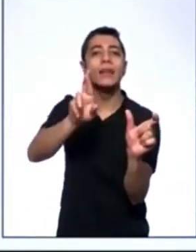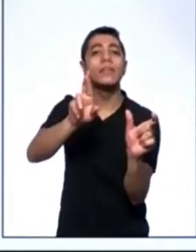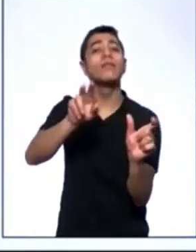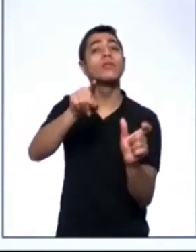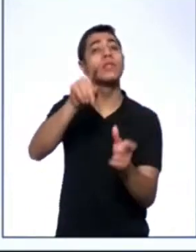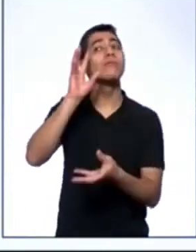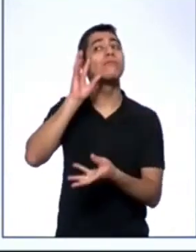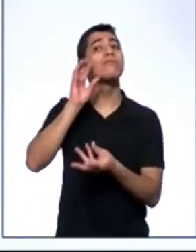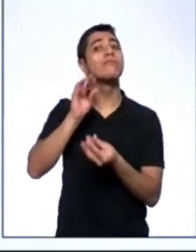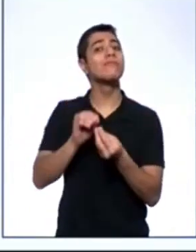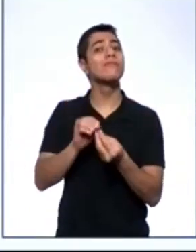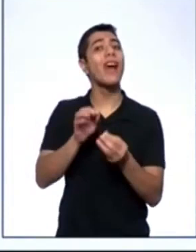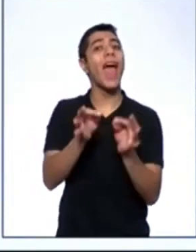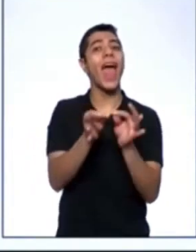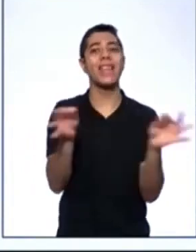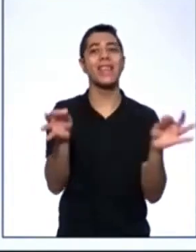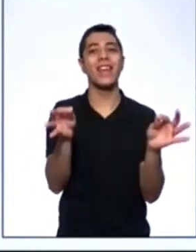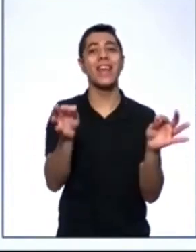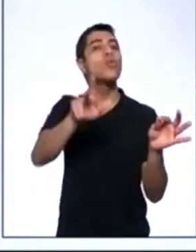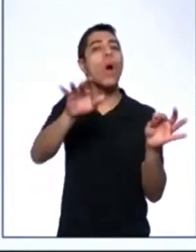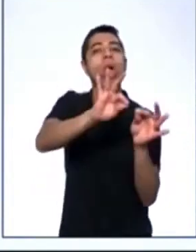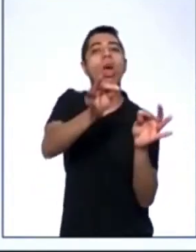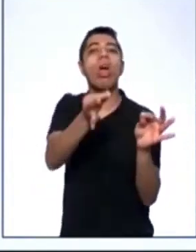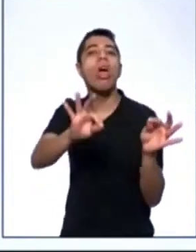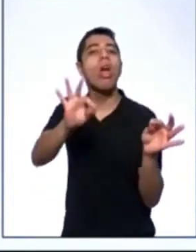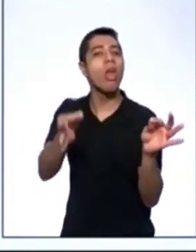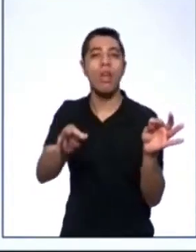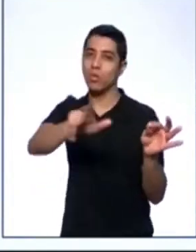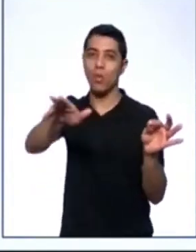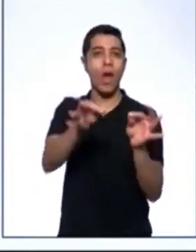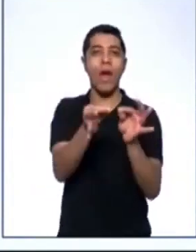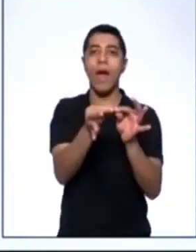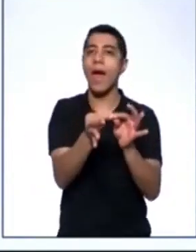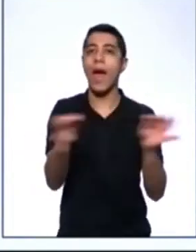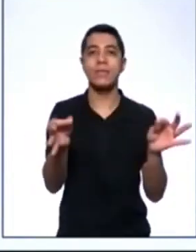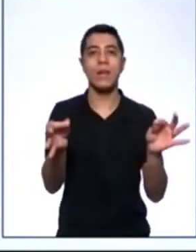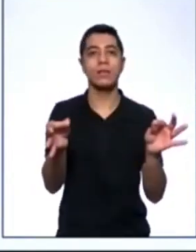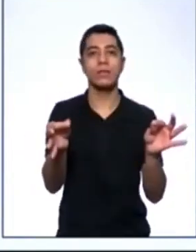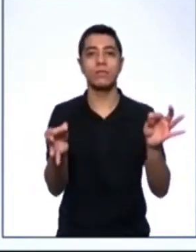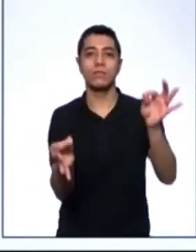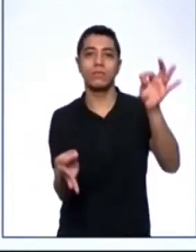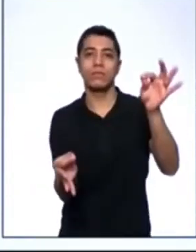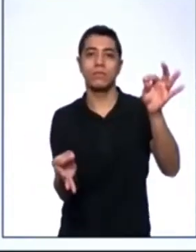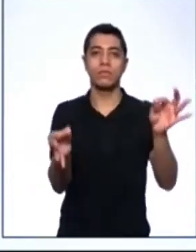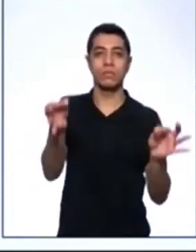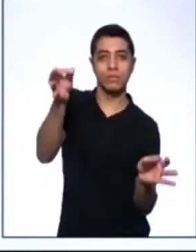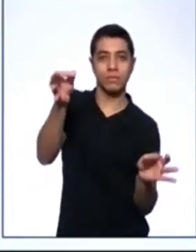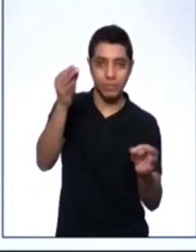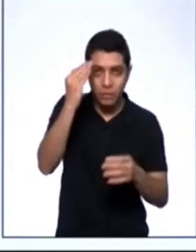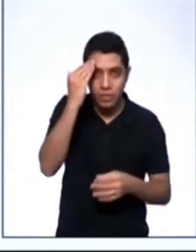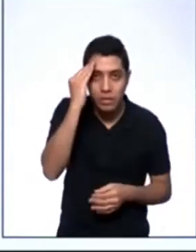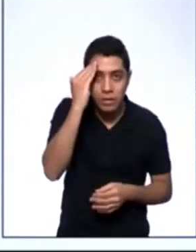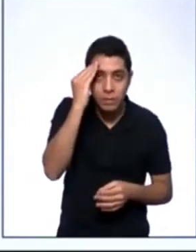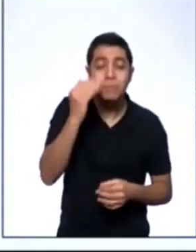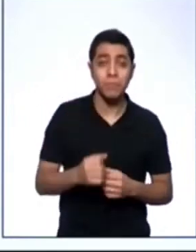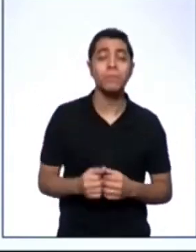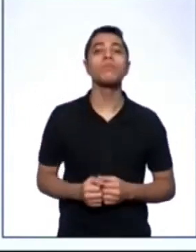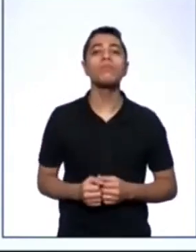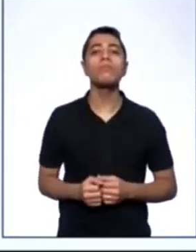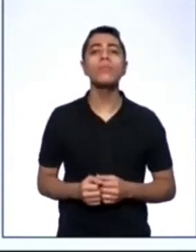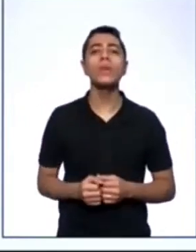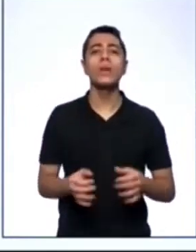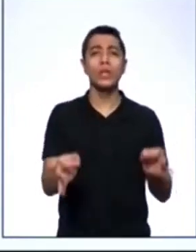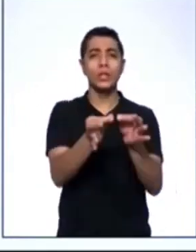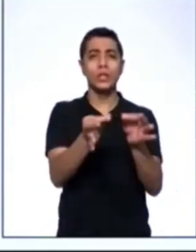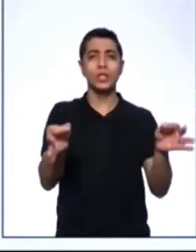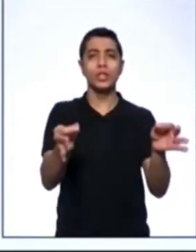fazendo favor olha para o eixo X olha Danielzinho FX é o tempo a pergunta é